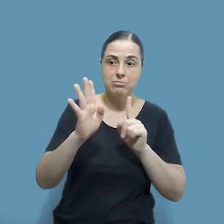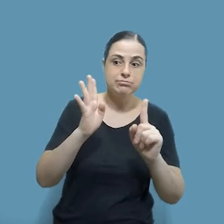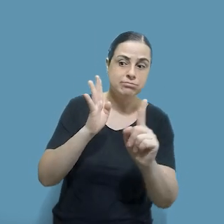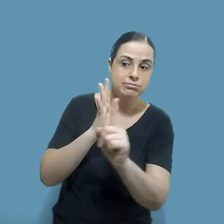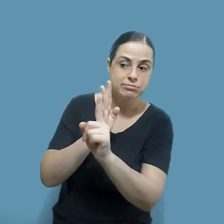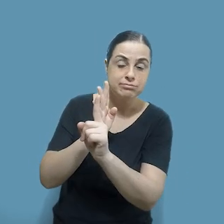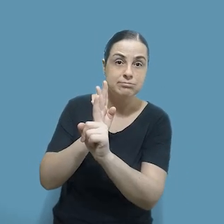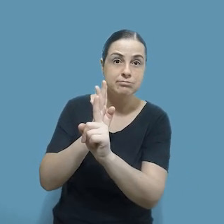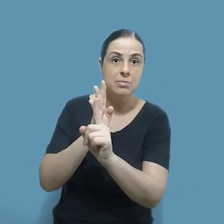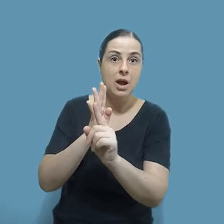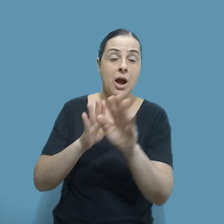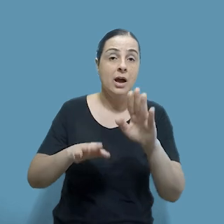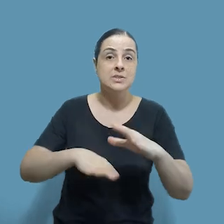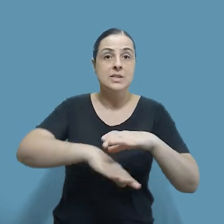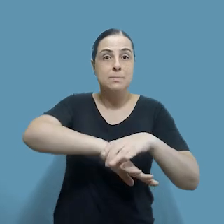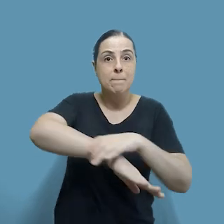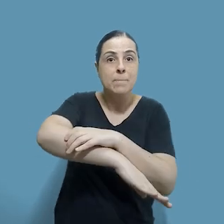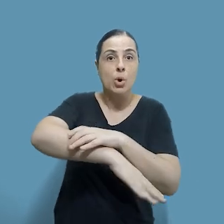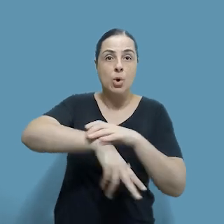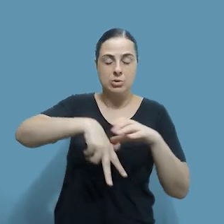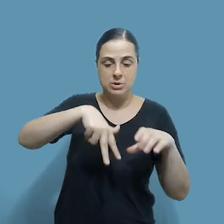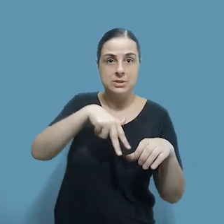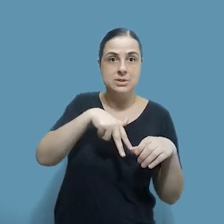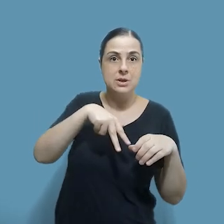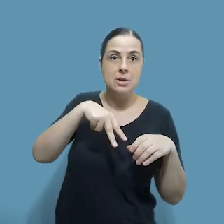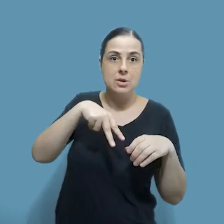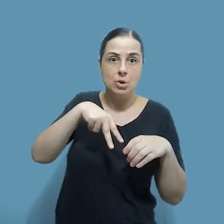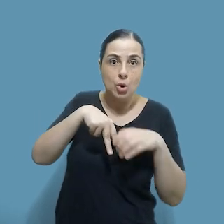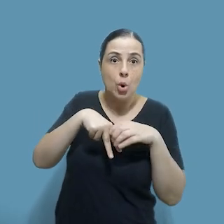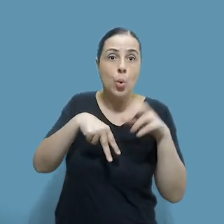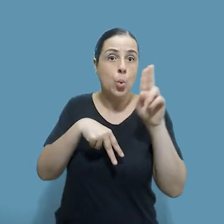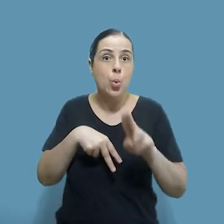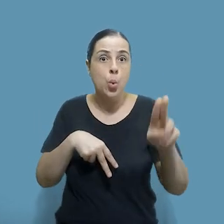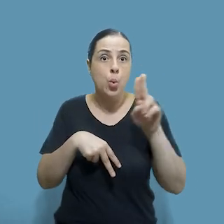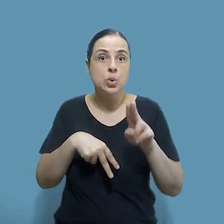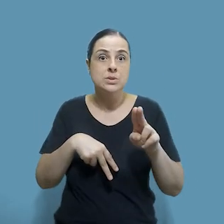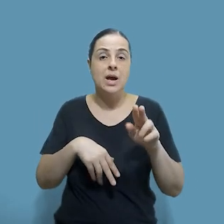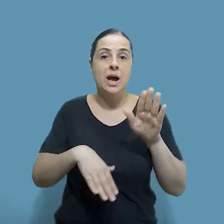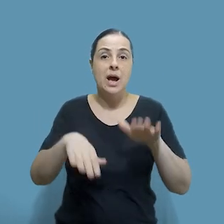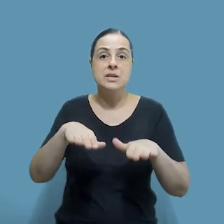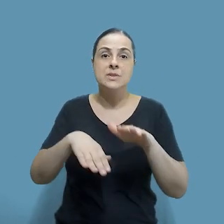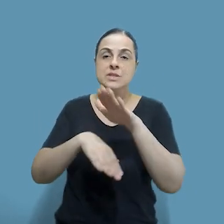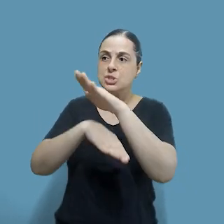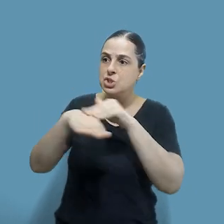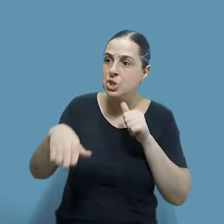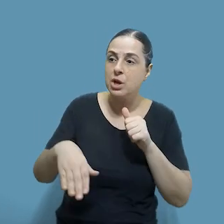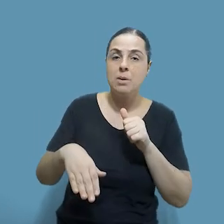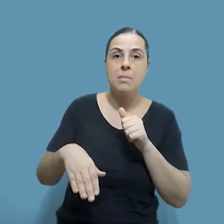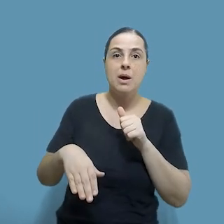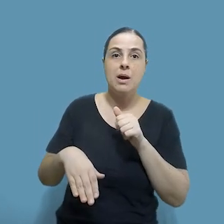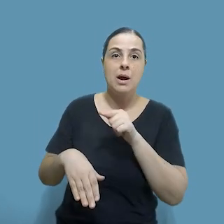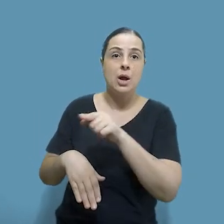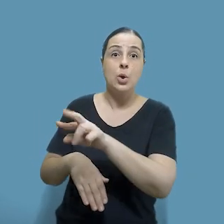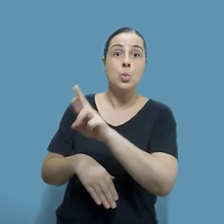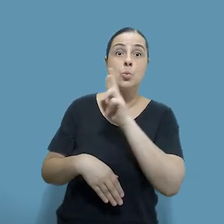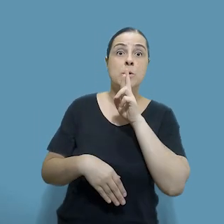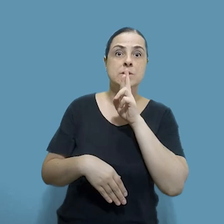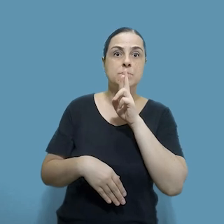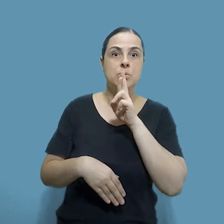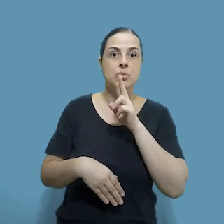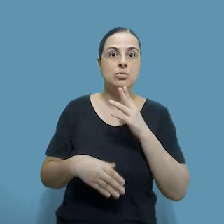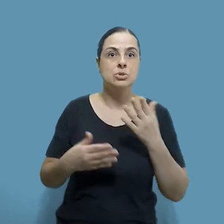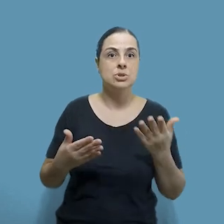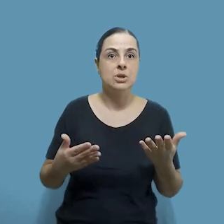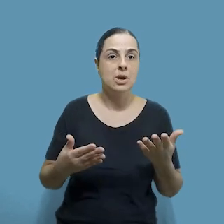prótese, ou porque a gente chama e fala e a pessoa não responde, né, então a gente já começa a criar aqui fantasias na